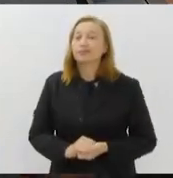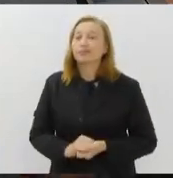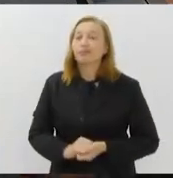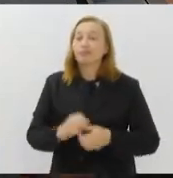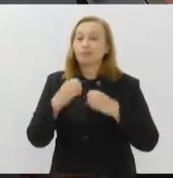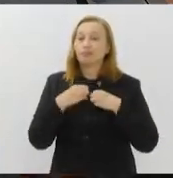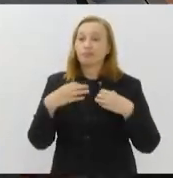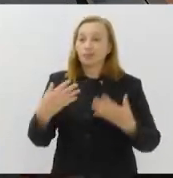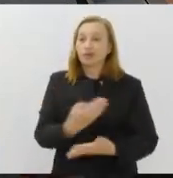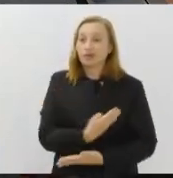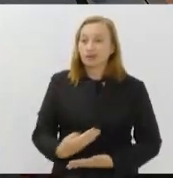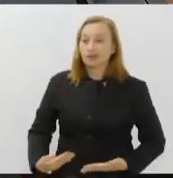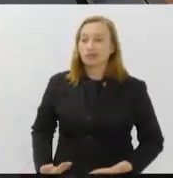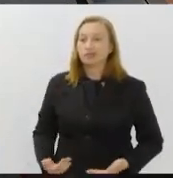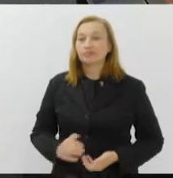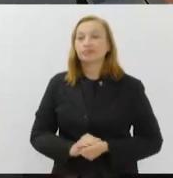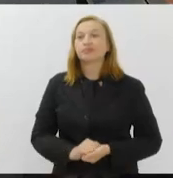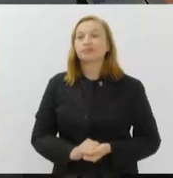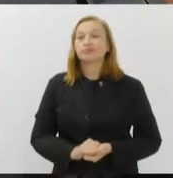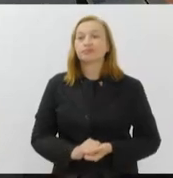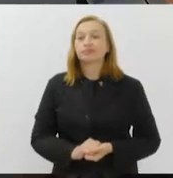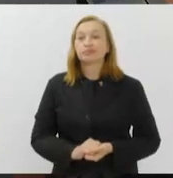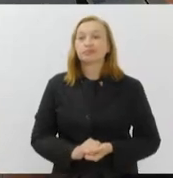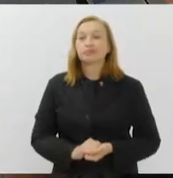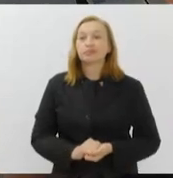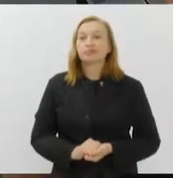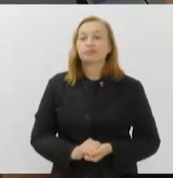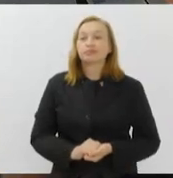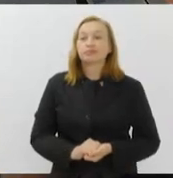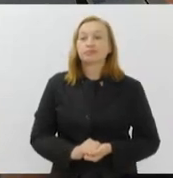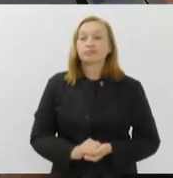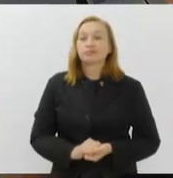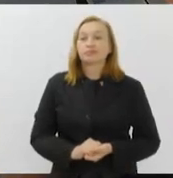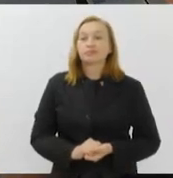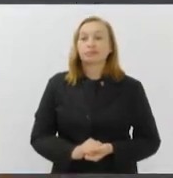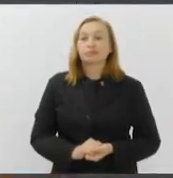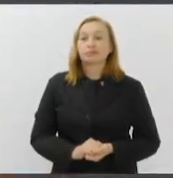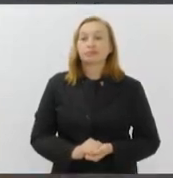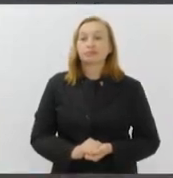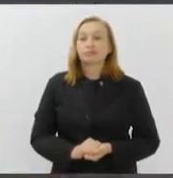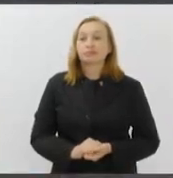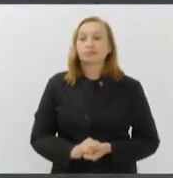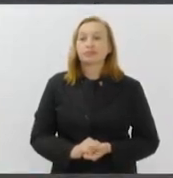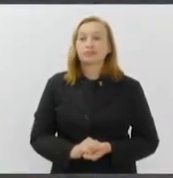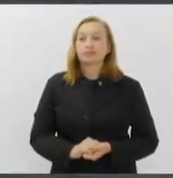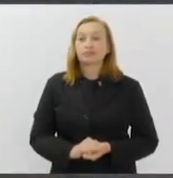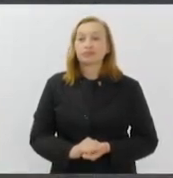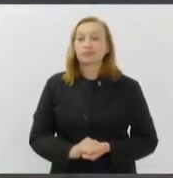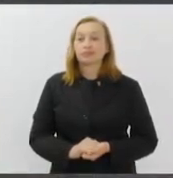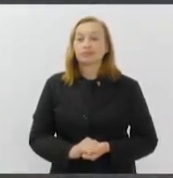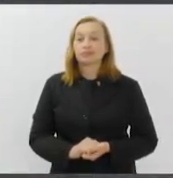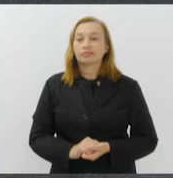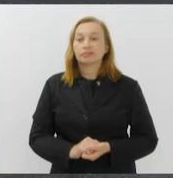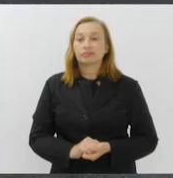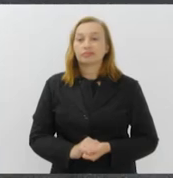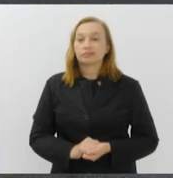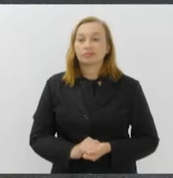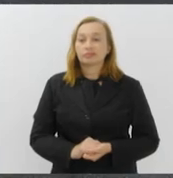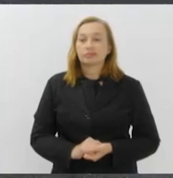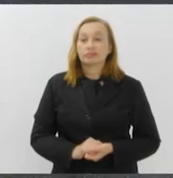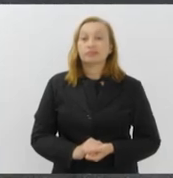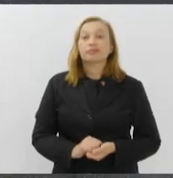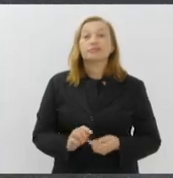audiência pública. Compõe a mesa e já te passo.